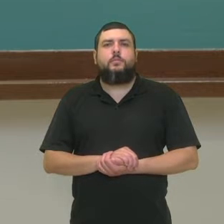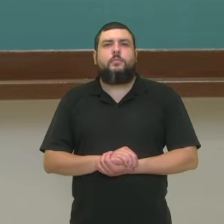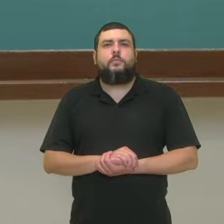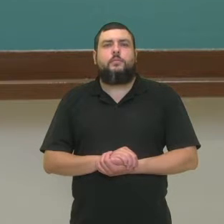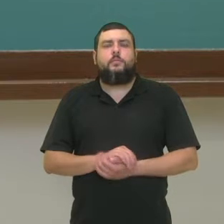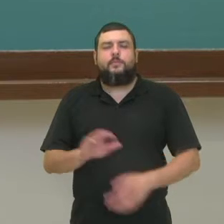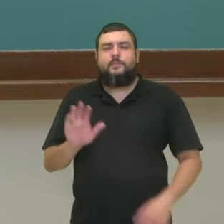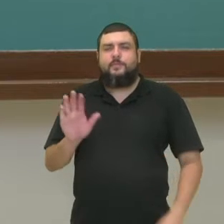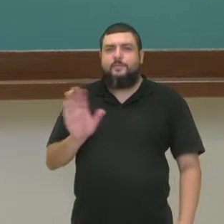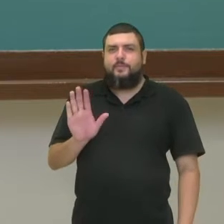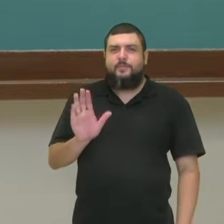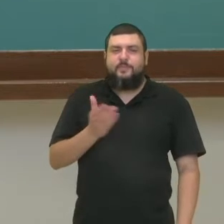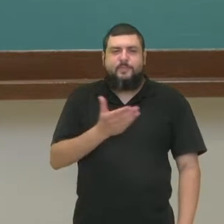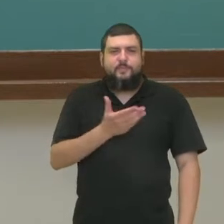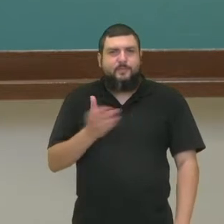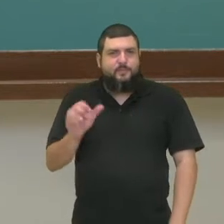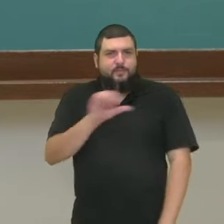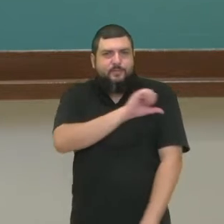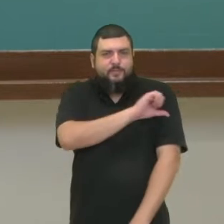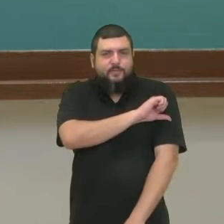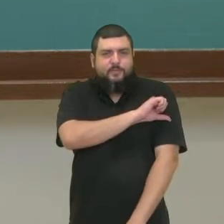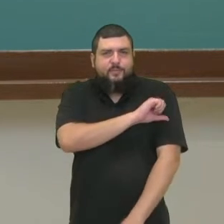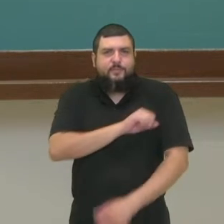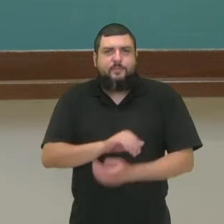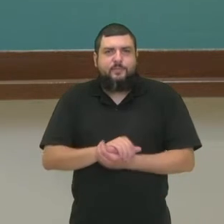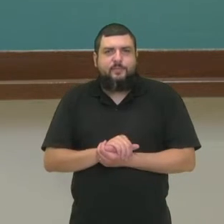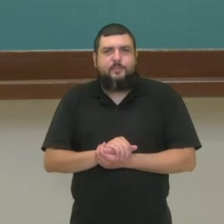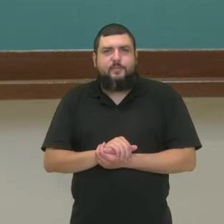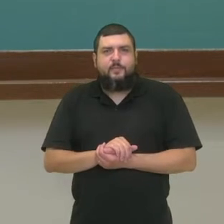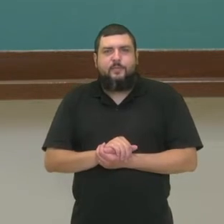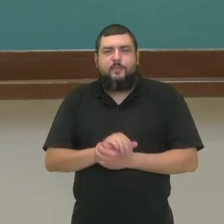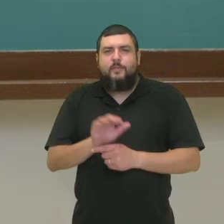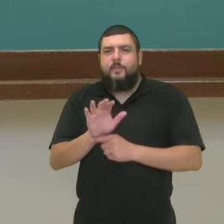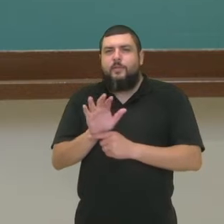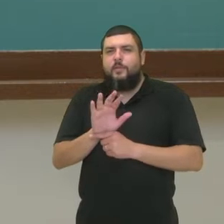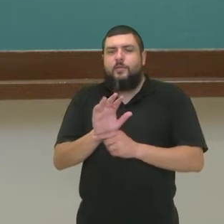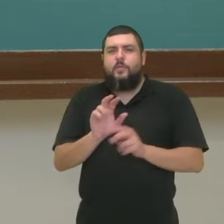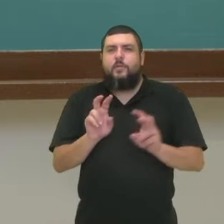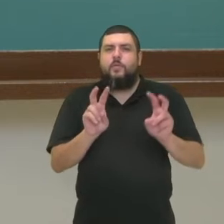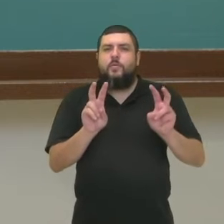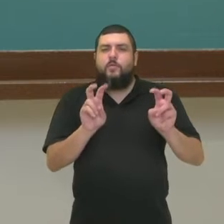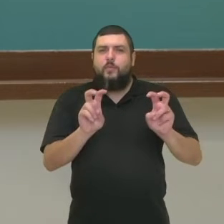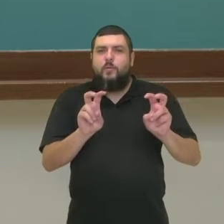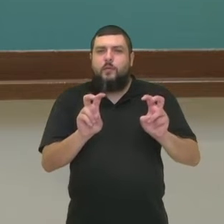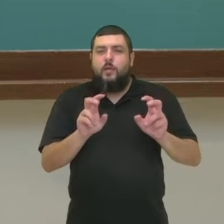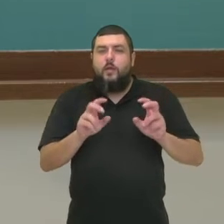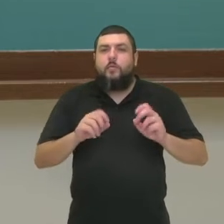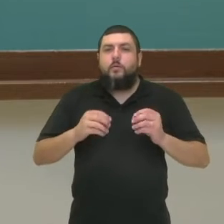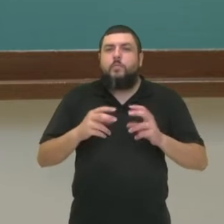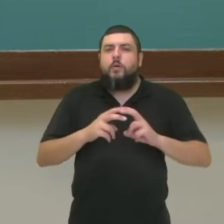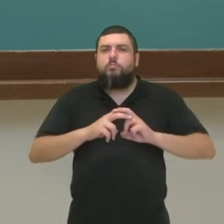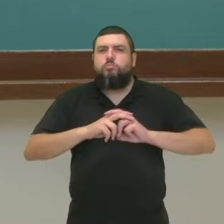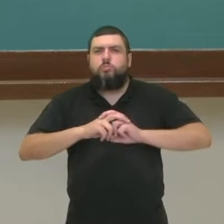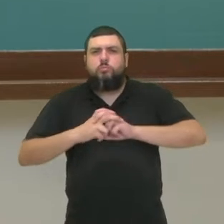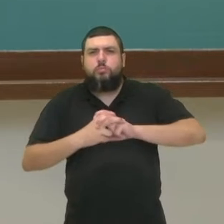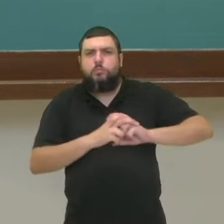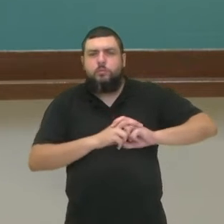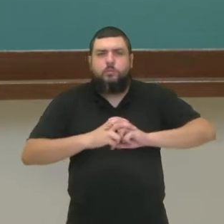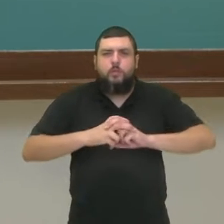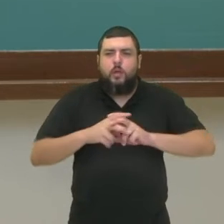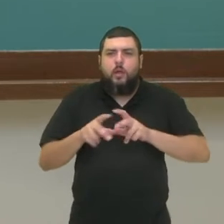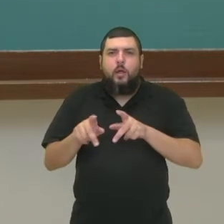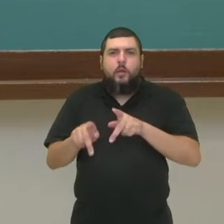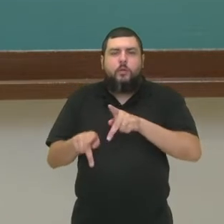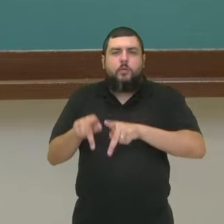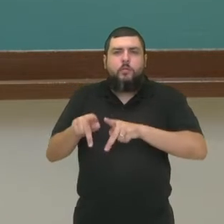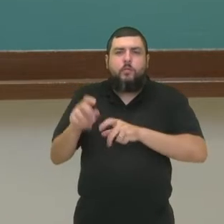Olá, estudantes do 9º ano! Neste vídeo, nós vamos falar sobre a arte da guerra, os povos, sua cultura e suas lutas. Me